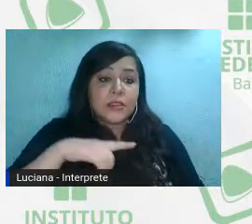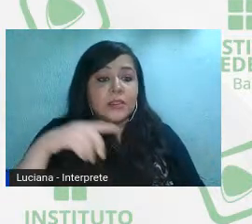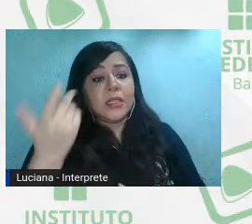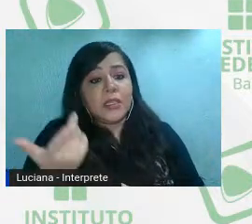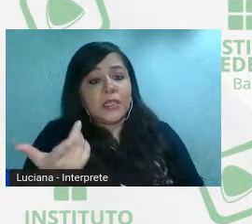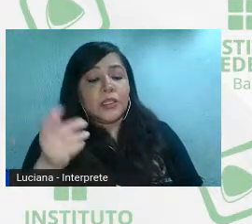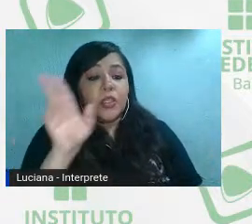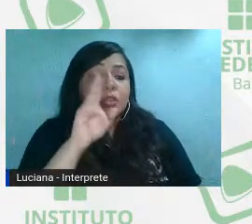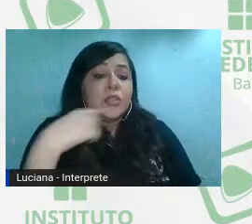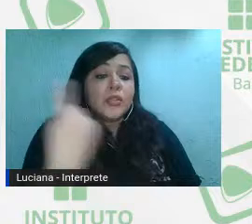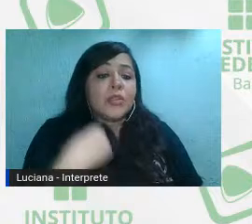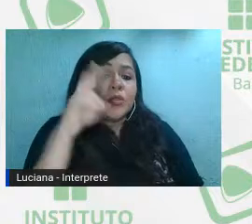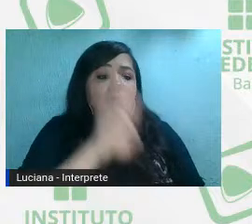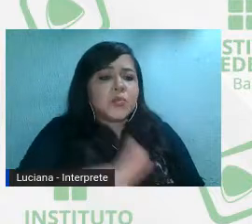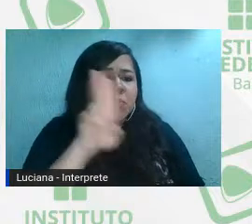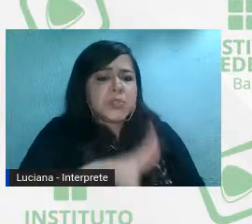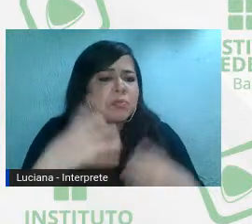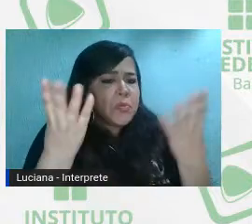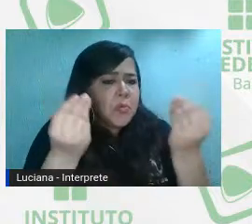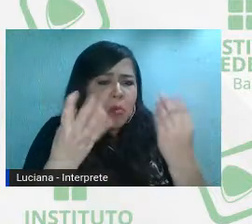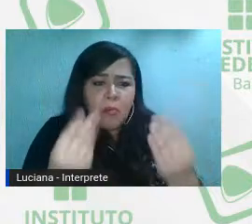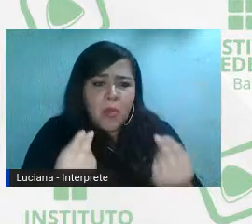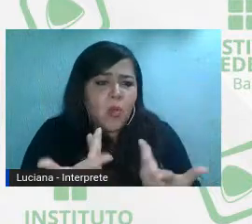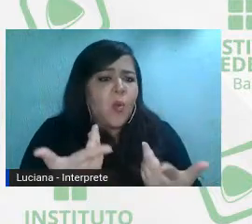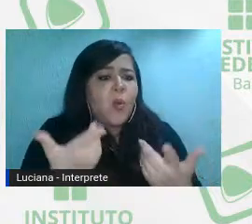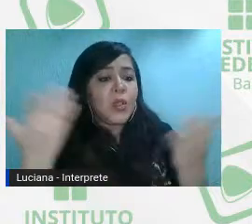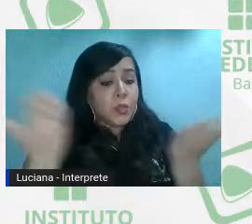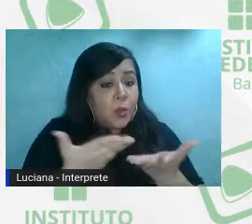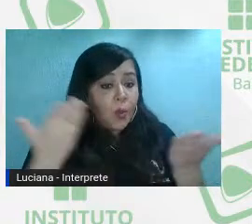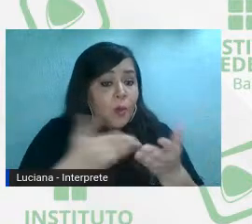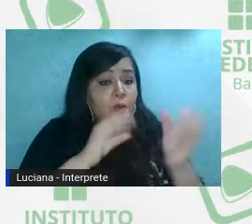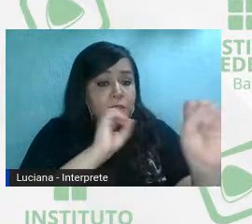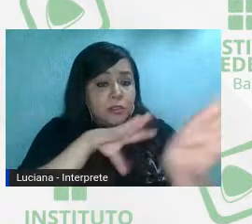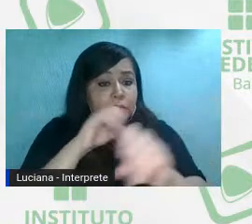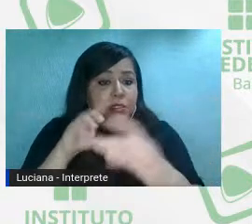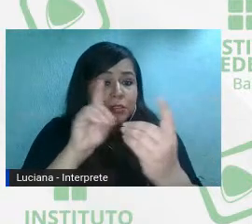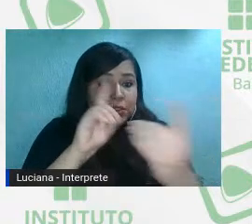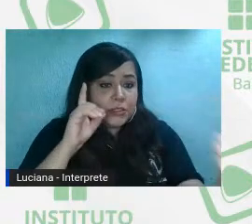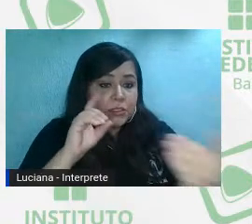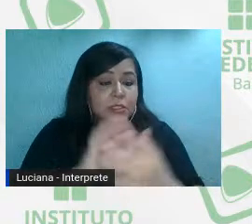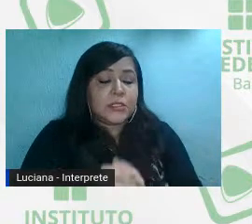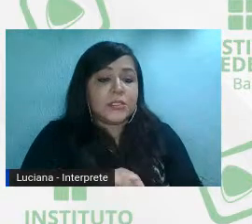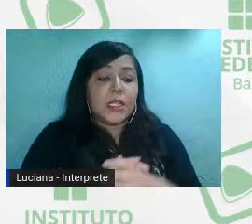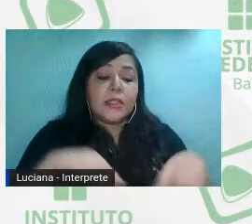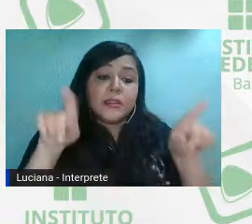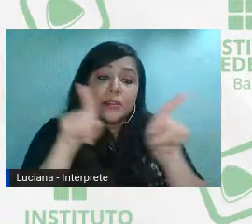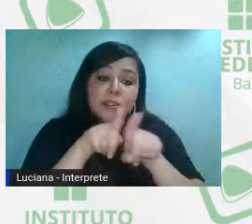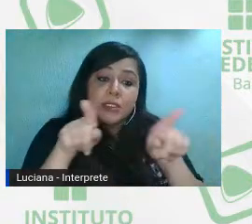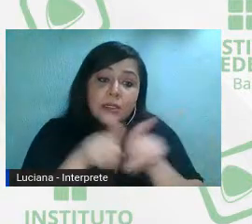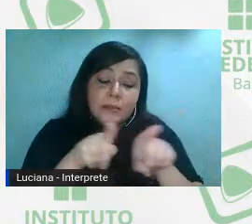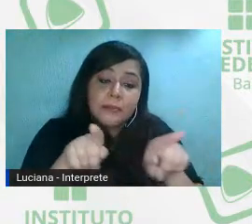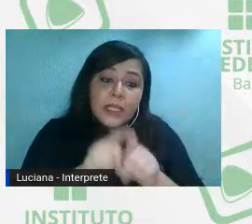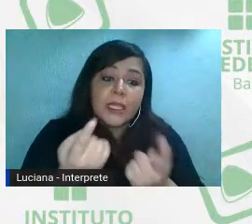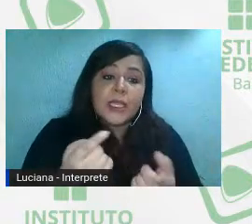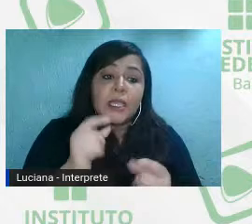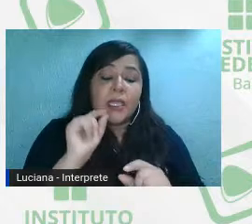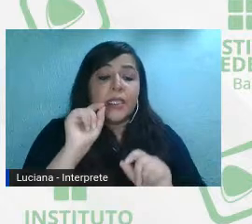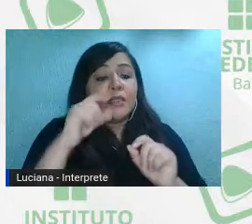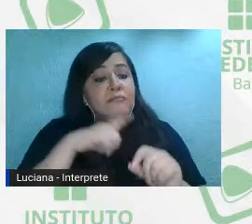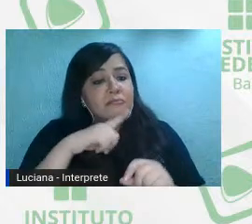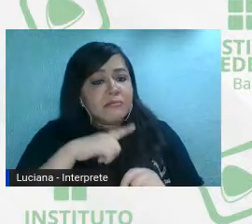bastante agora no momento de ensino remoto. Além disso, os momentos síncronos em